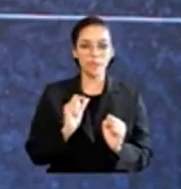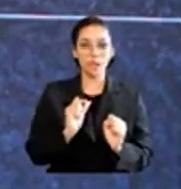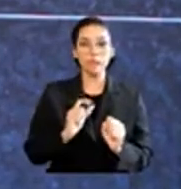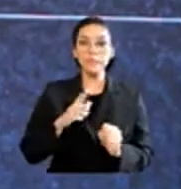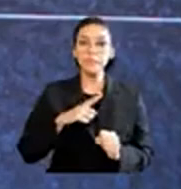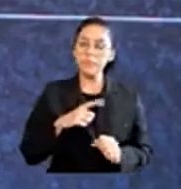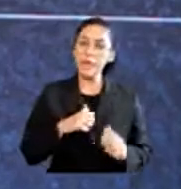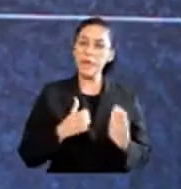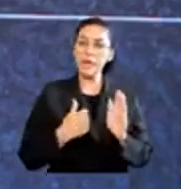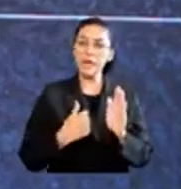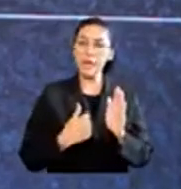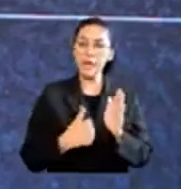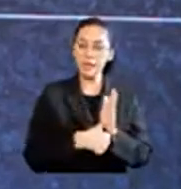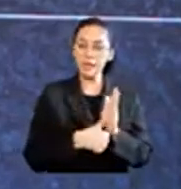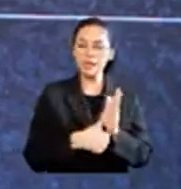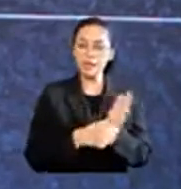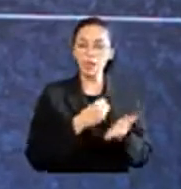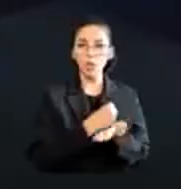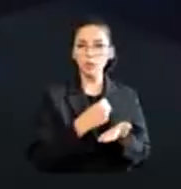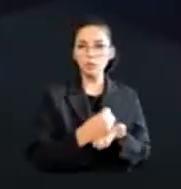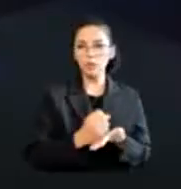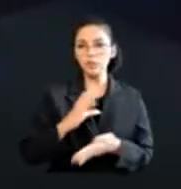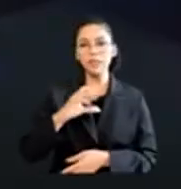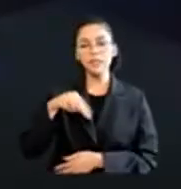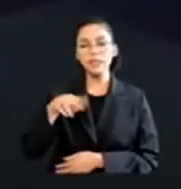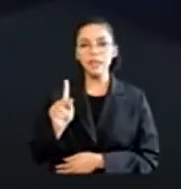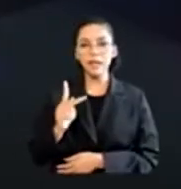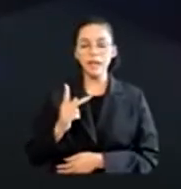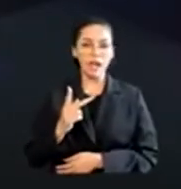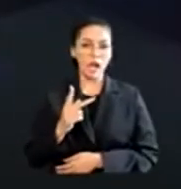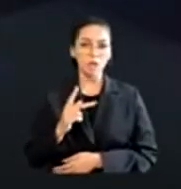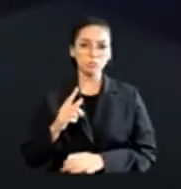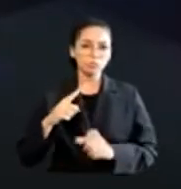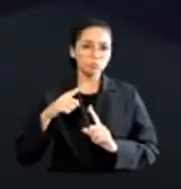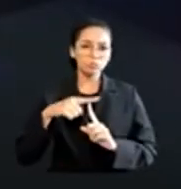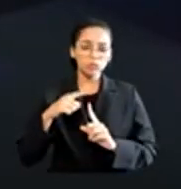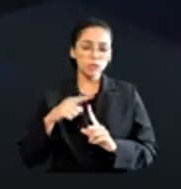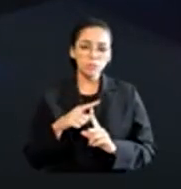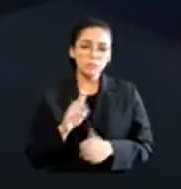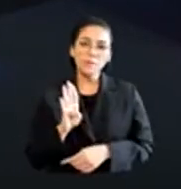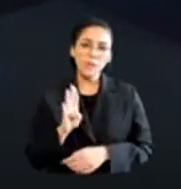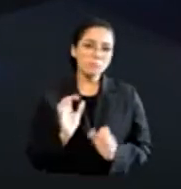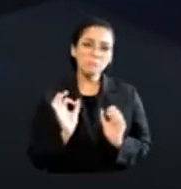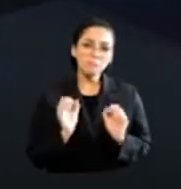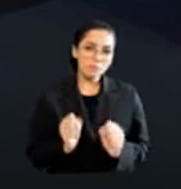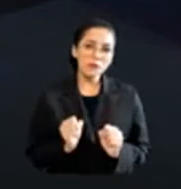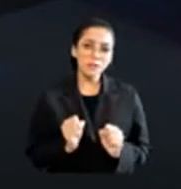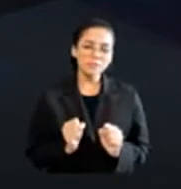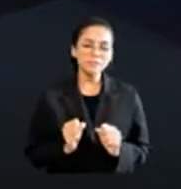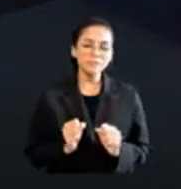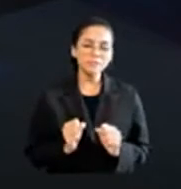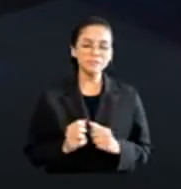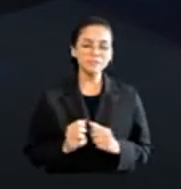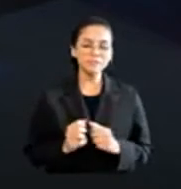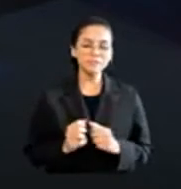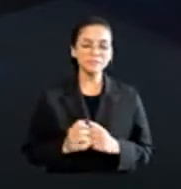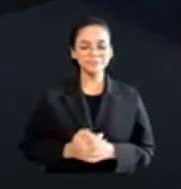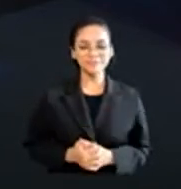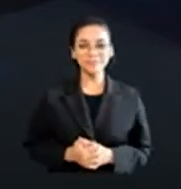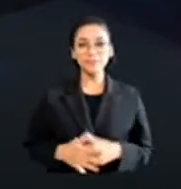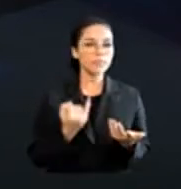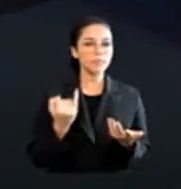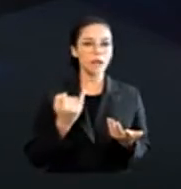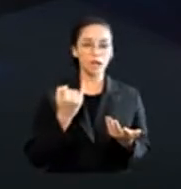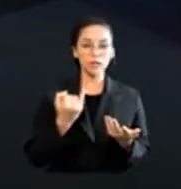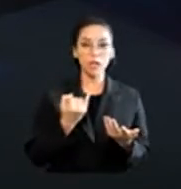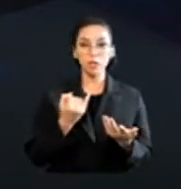habilitação do tipo B, uma carteira comum. Um ponto extremamente importante aqui é que a versão elétrica do Fiat Scudo vem